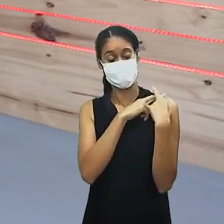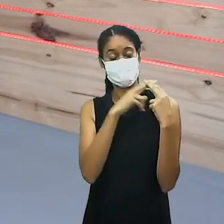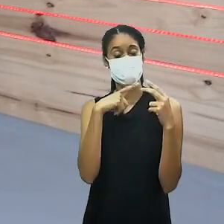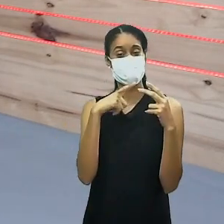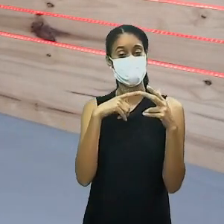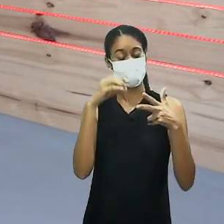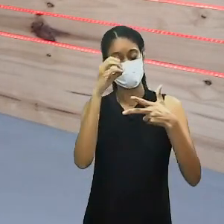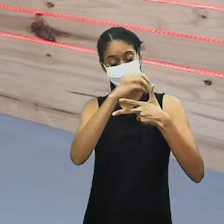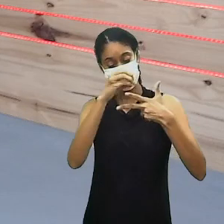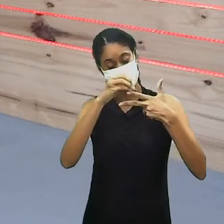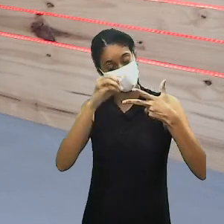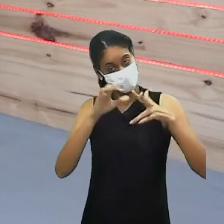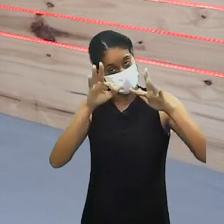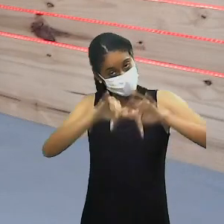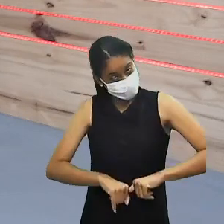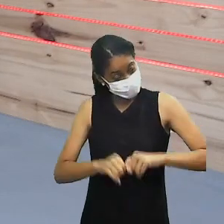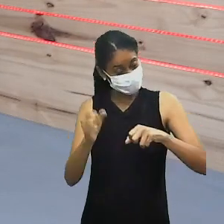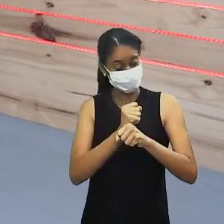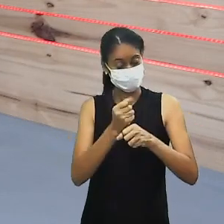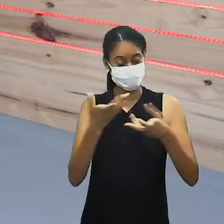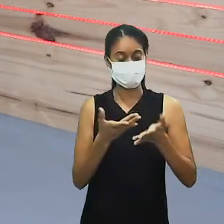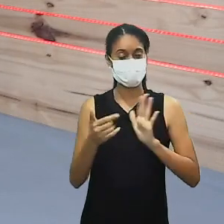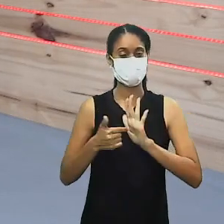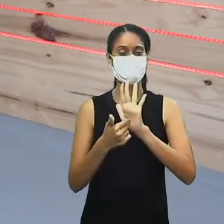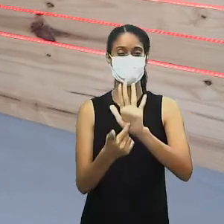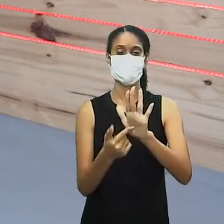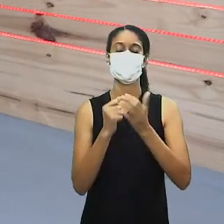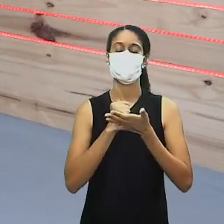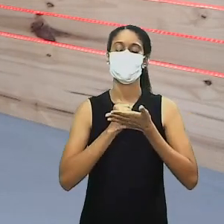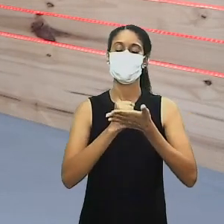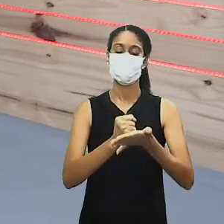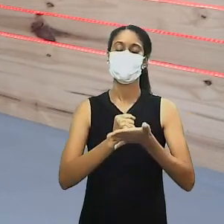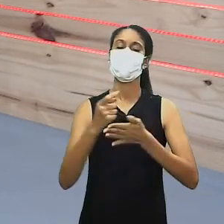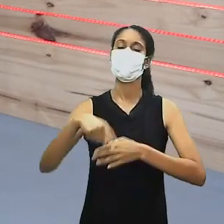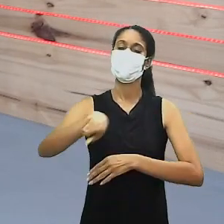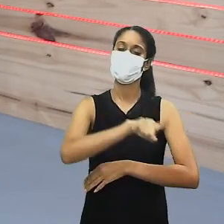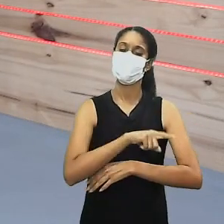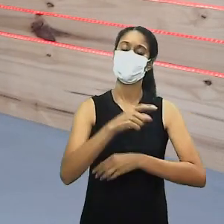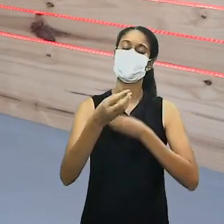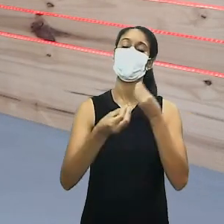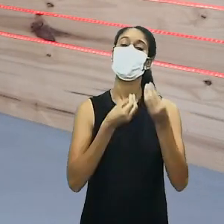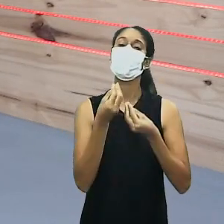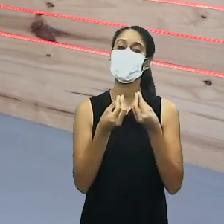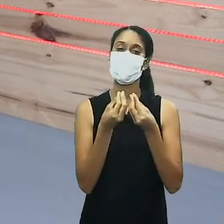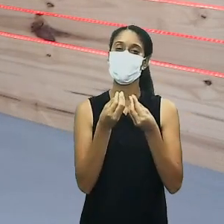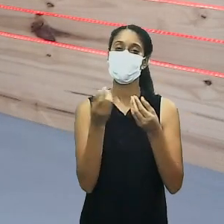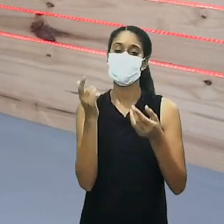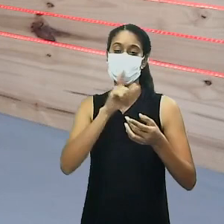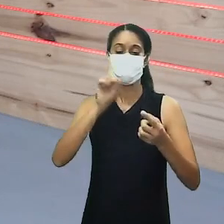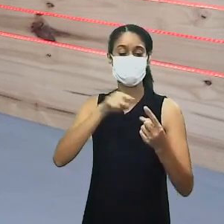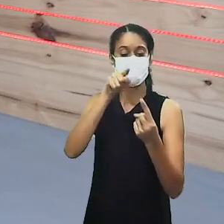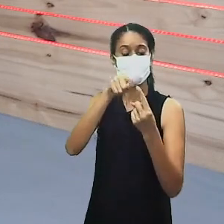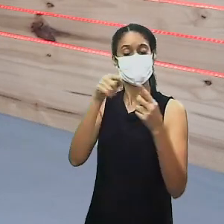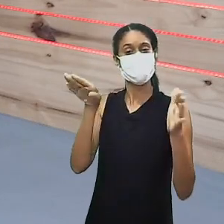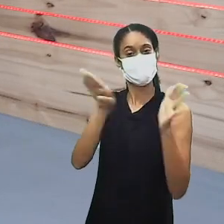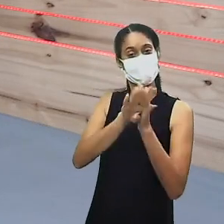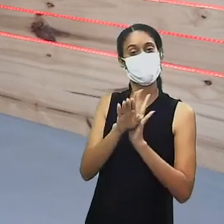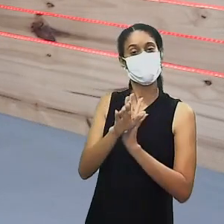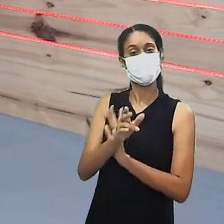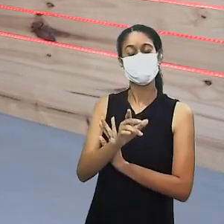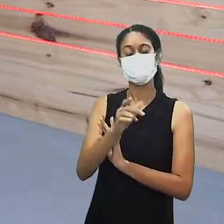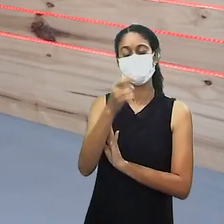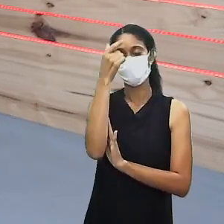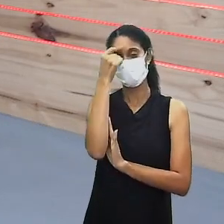ano. Então, eu estou aqui para te ajudar a tu alcançar o teu objetivo, que é estar numa universidade pública